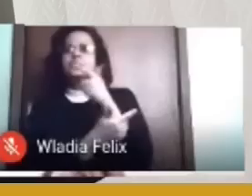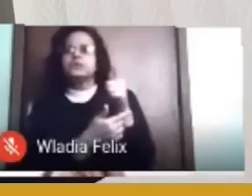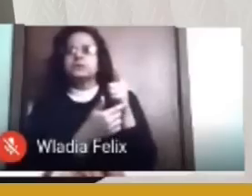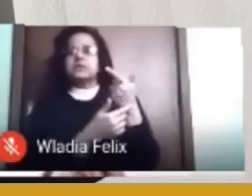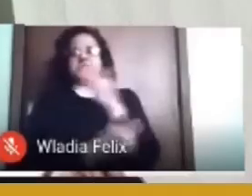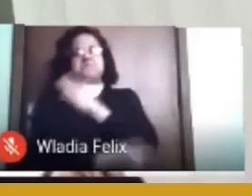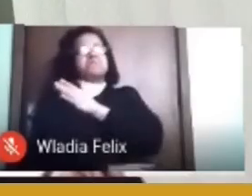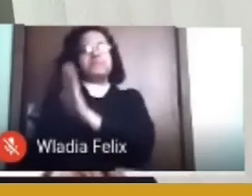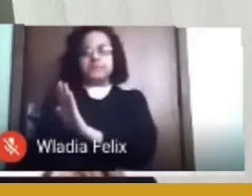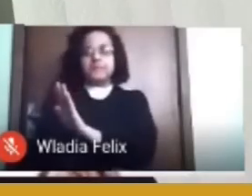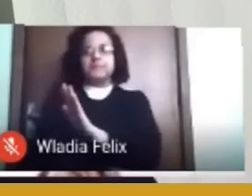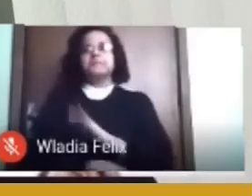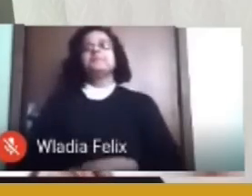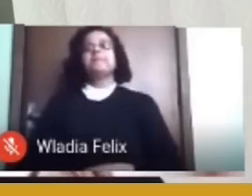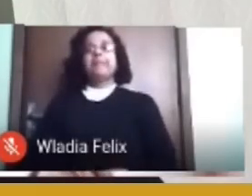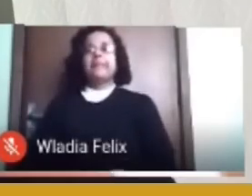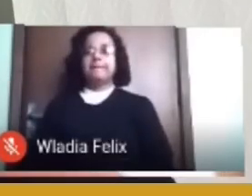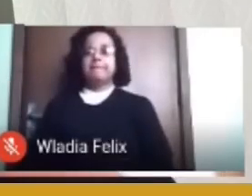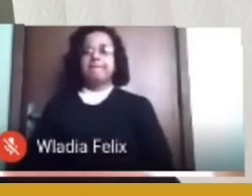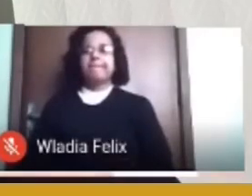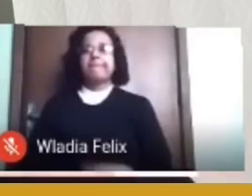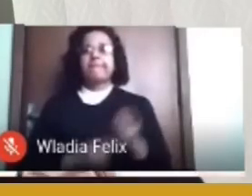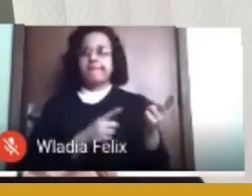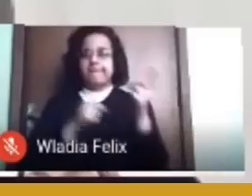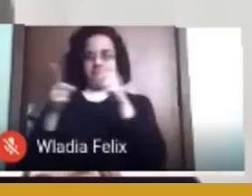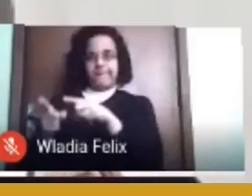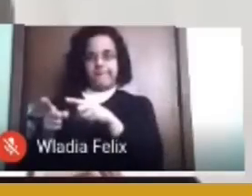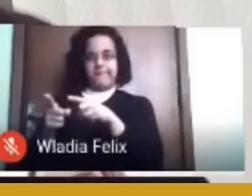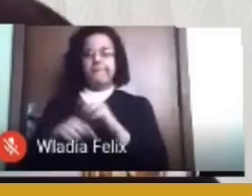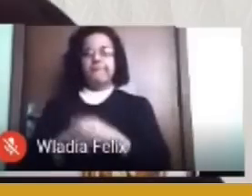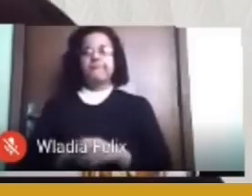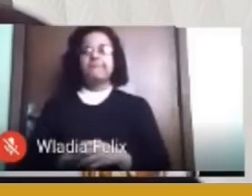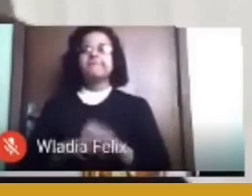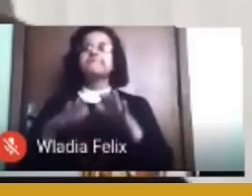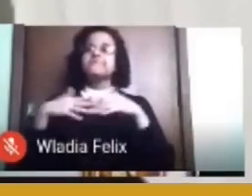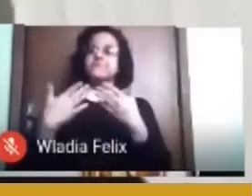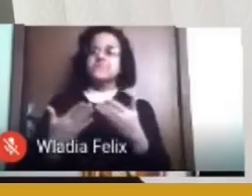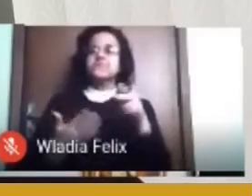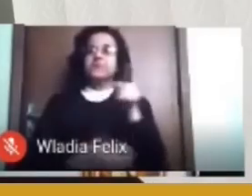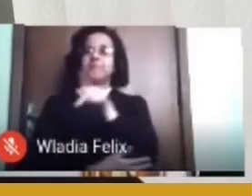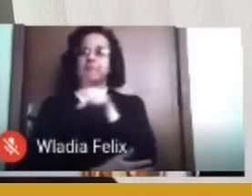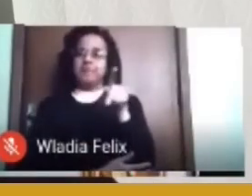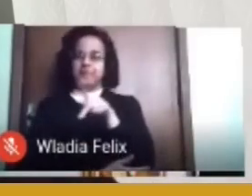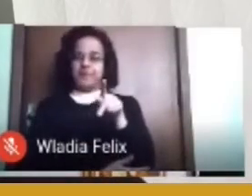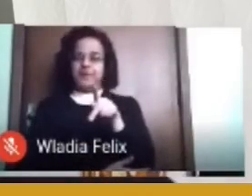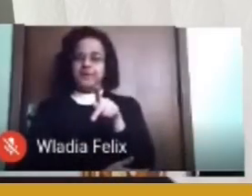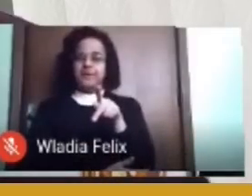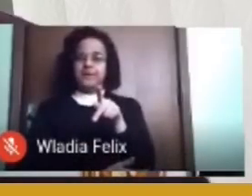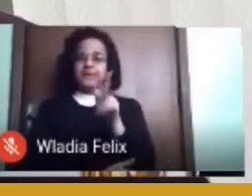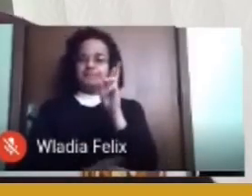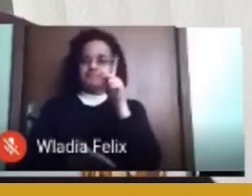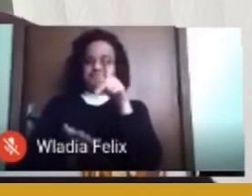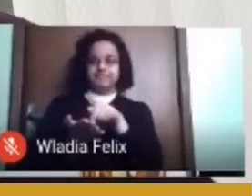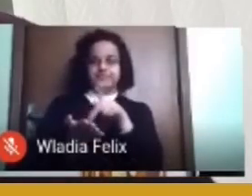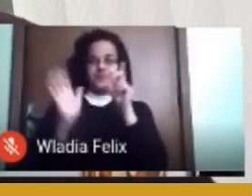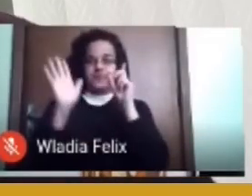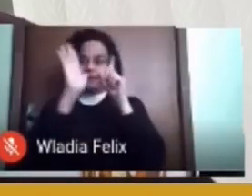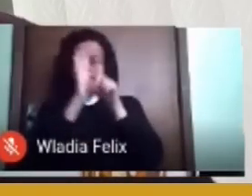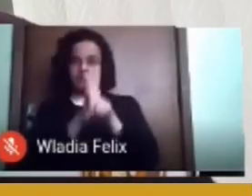Então, professor, na realidade, a pergunta que eu te faria já foi respondida,